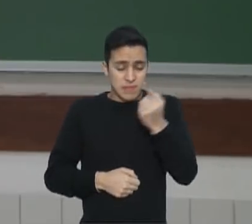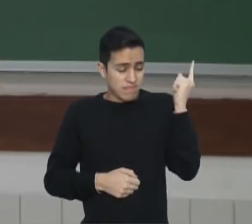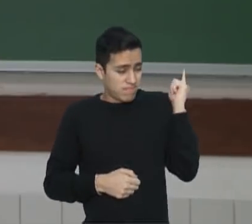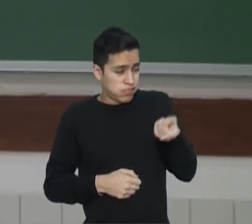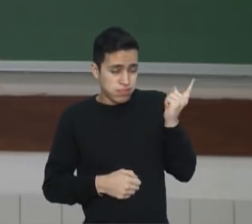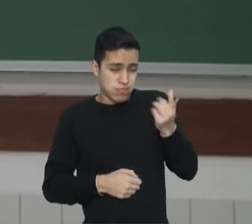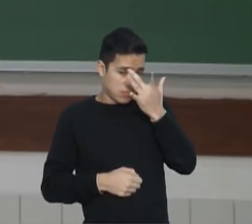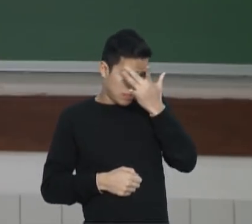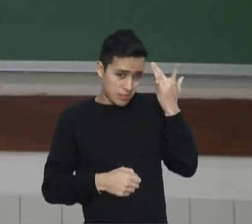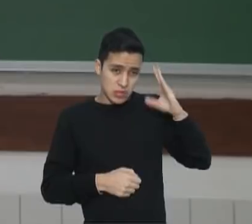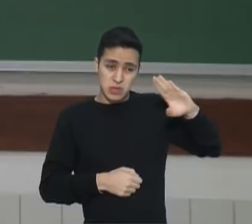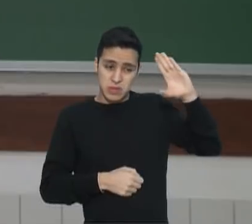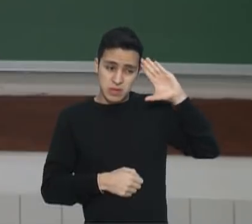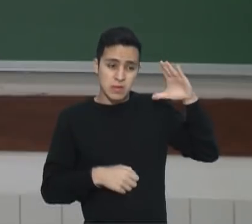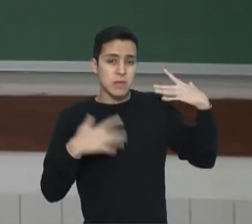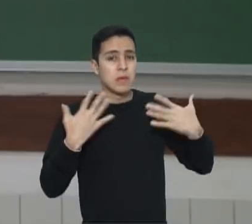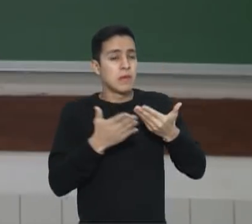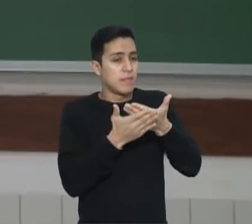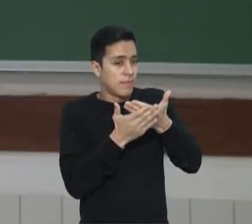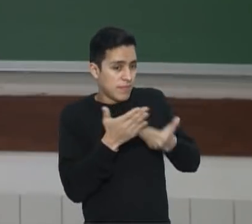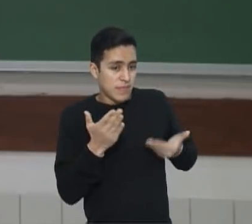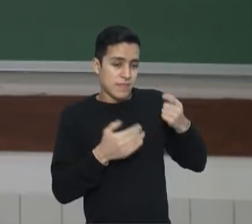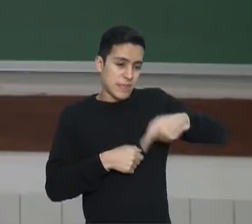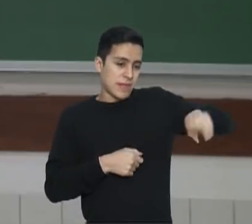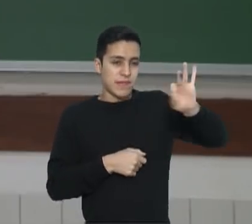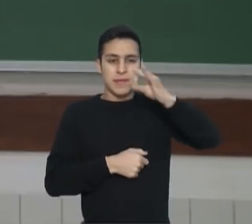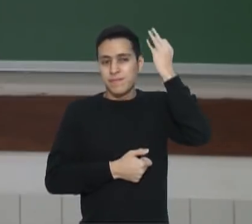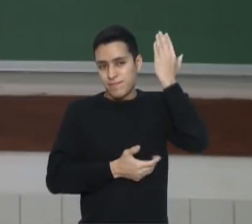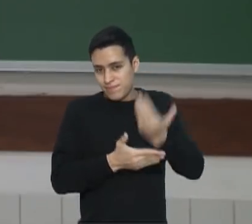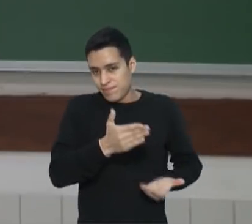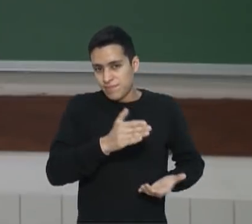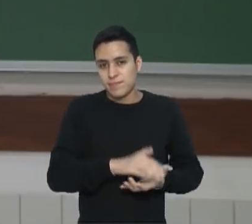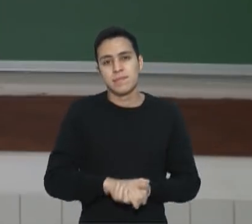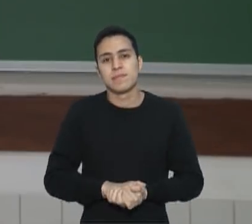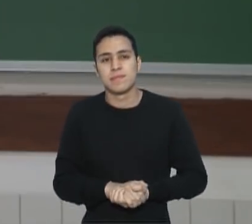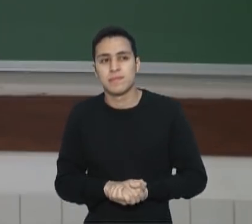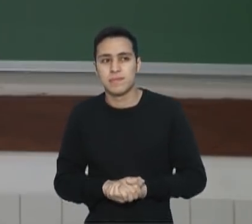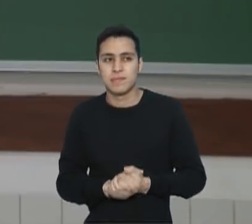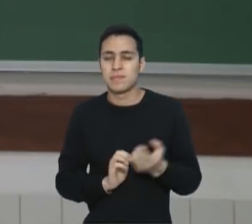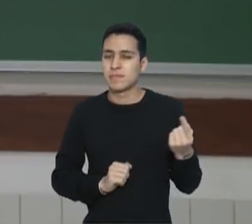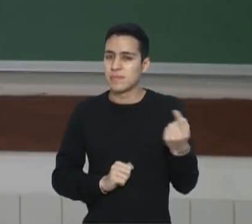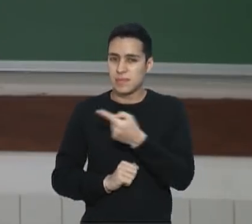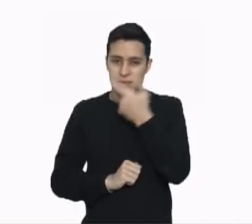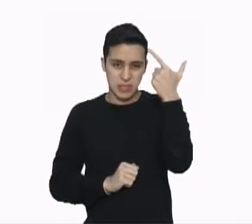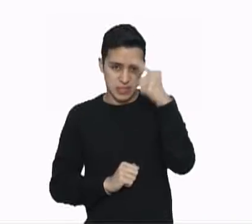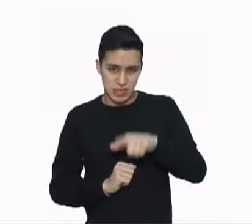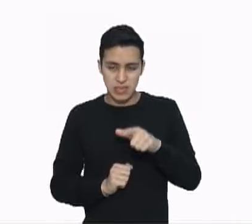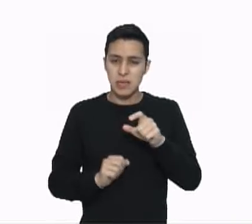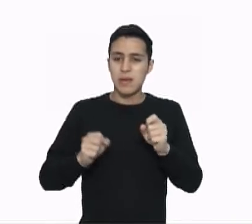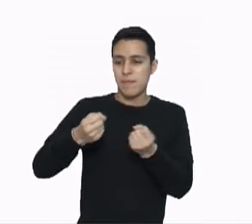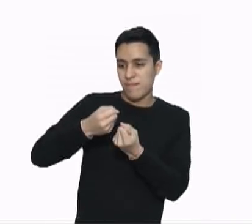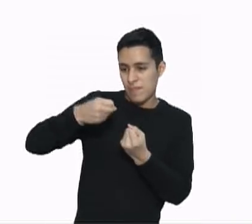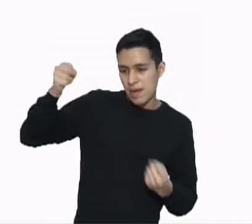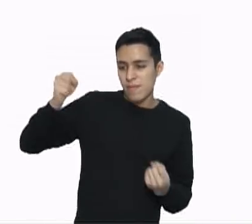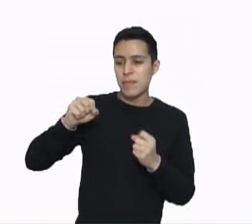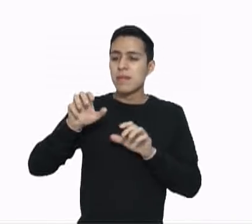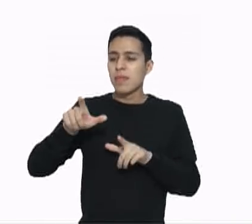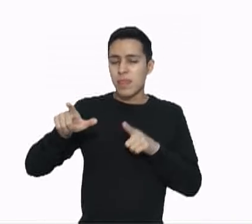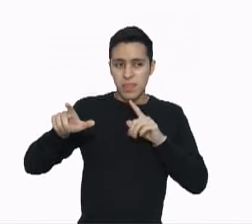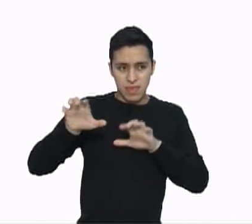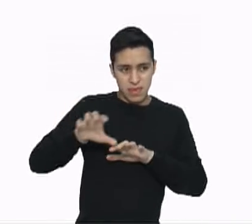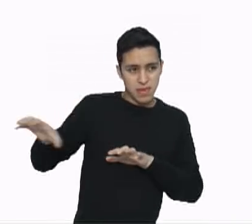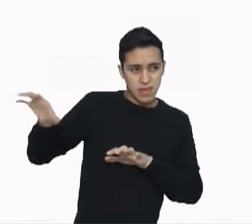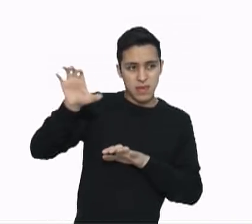milhares de soldados, uma tremenda derrota para os franceses. Aqui, novamente, o mapa com essa